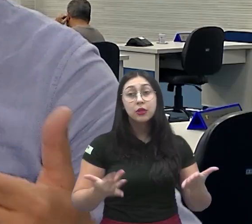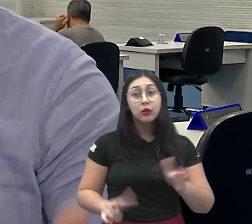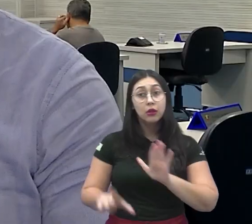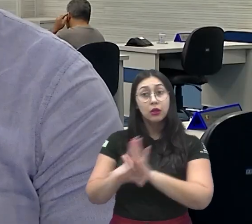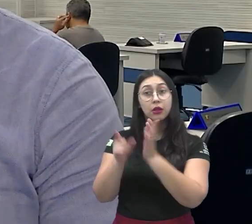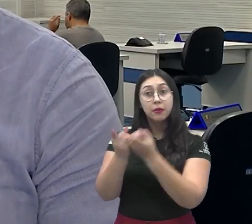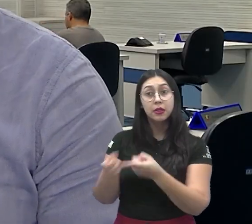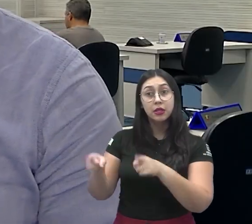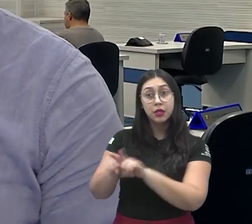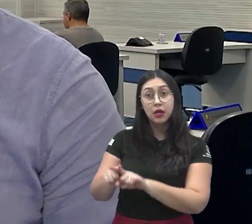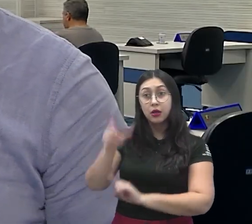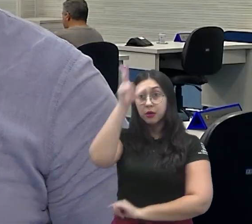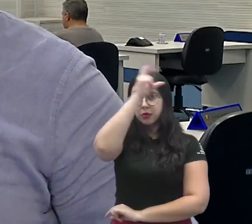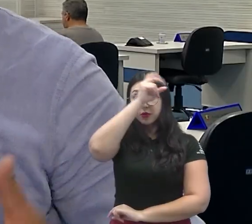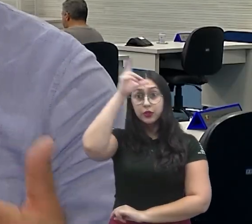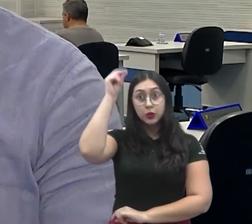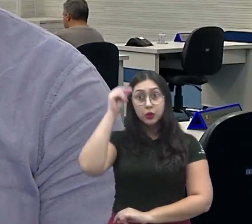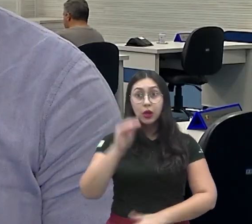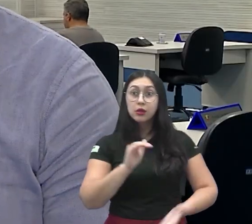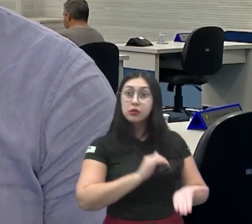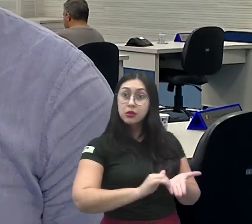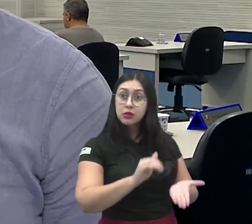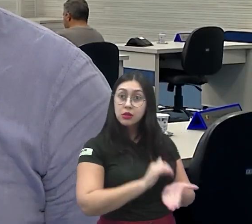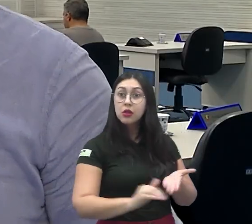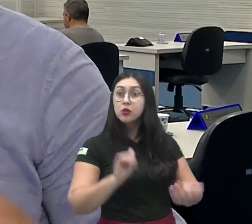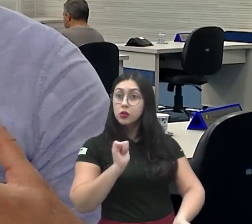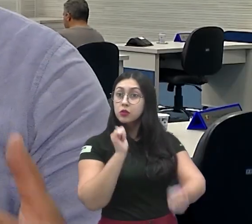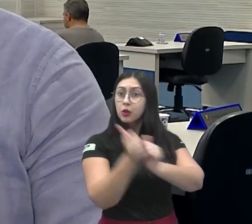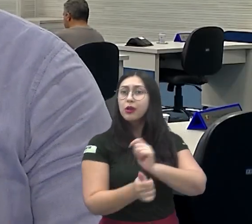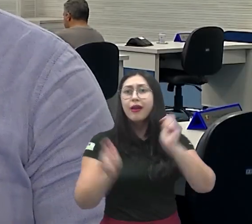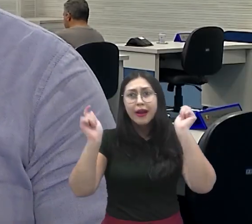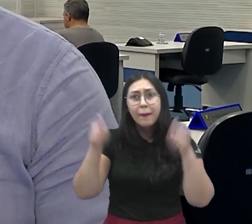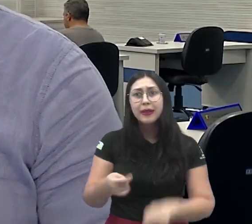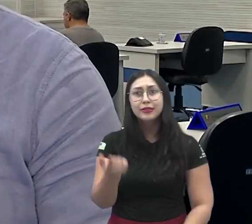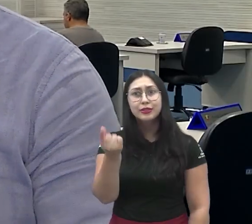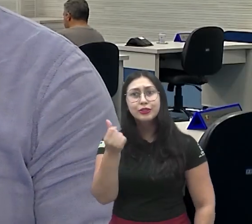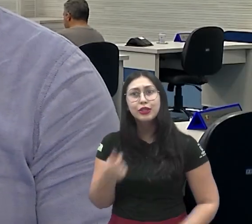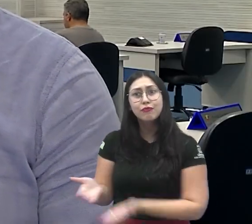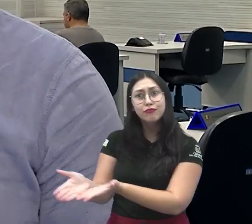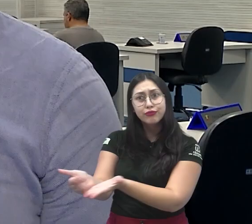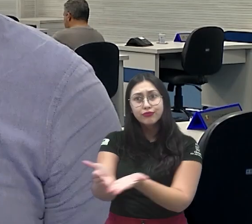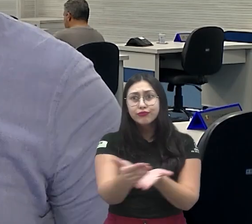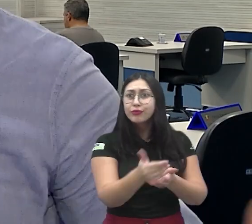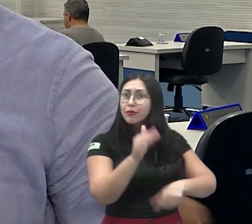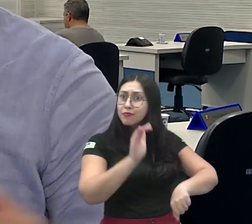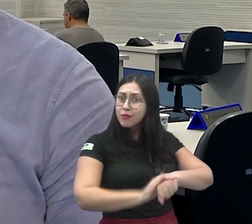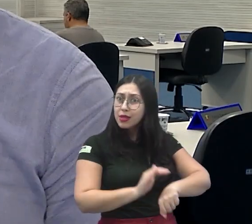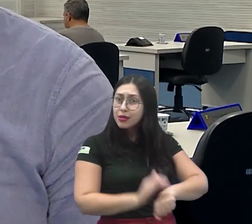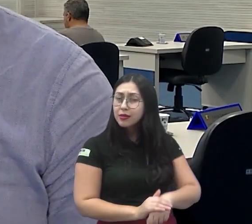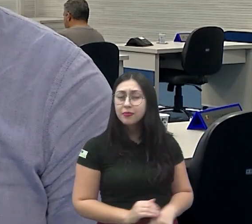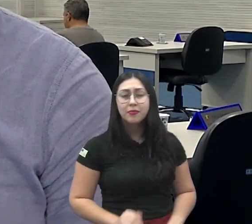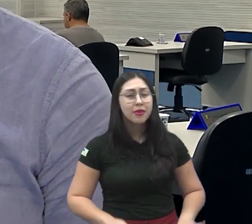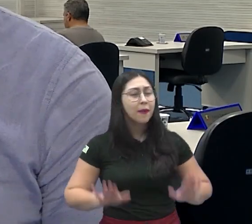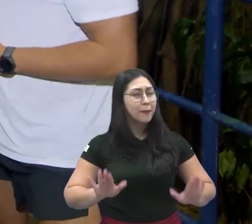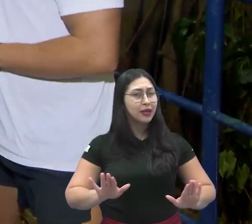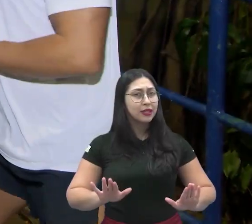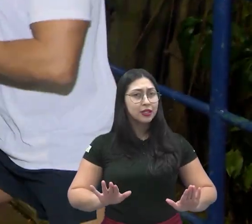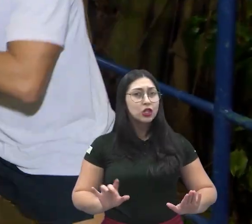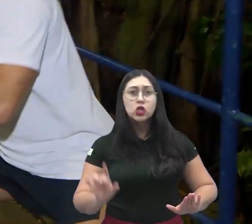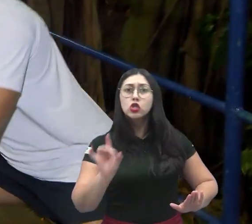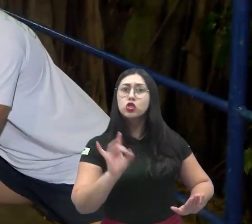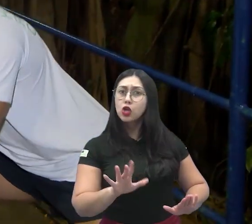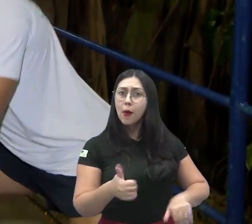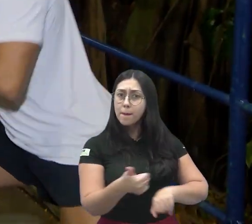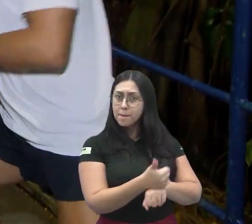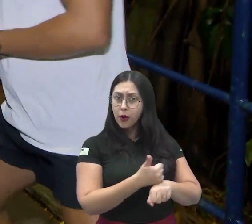a gente elaborando junto ao prefeito Anderson, a Secretaria de Esporte, a gente consegue buscar recursos para fazer as coisas acontecerem, né? Mas